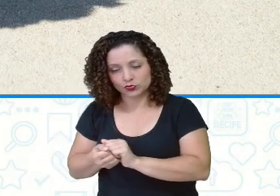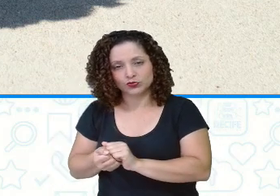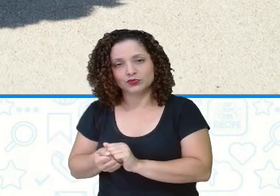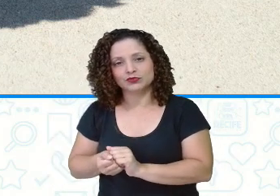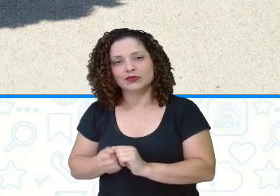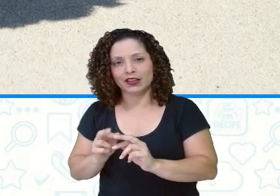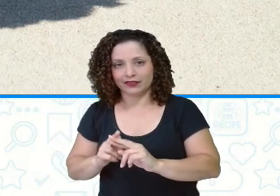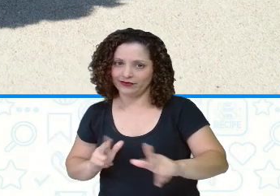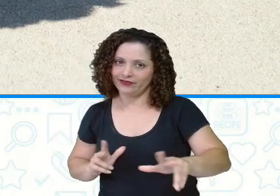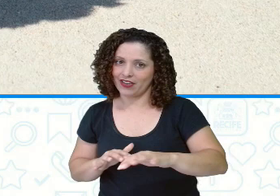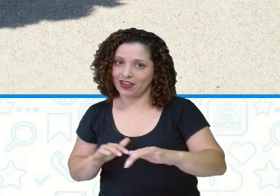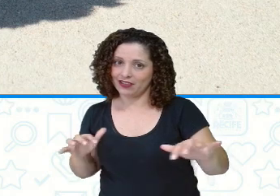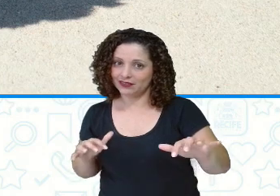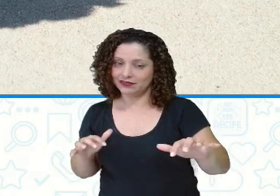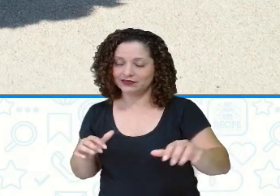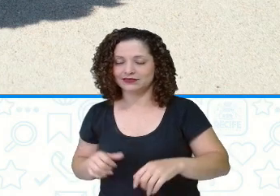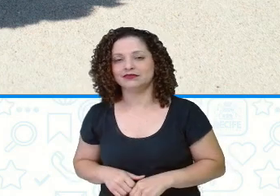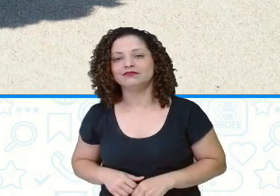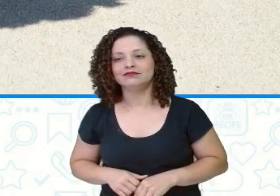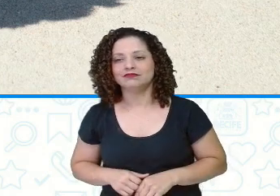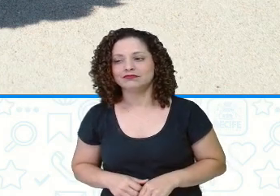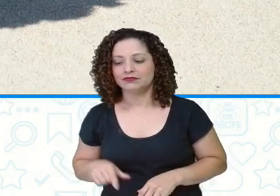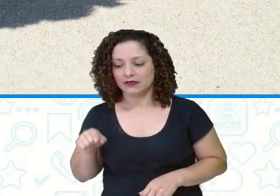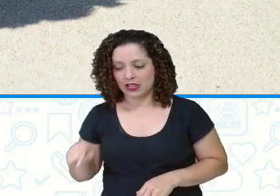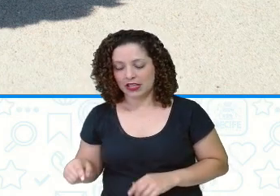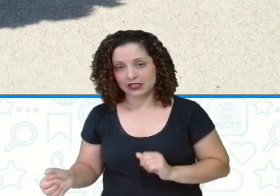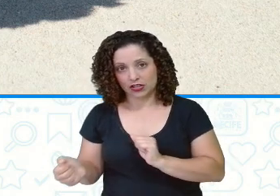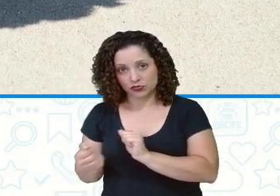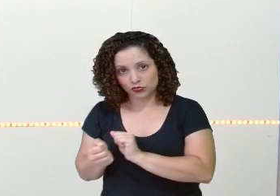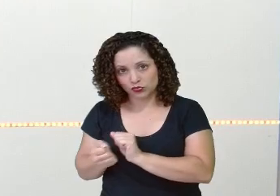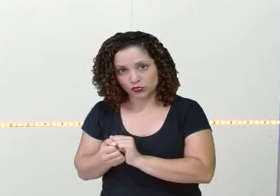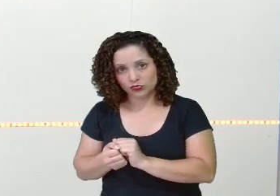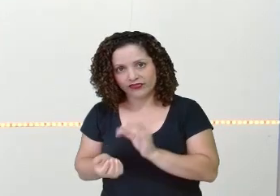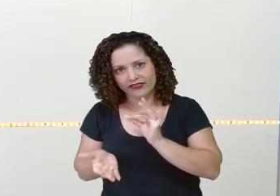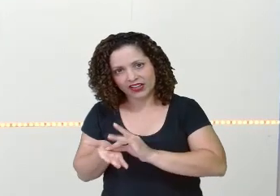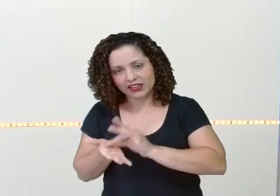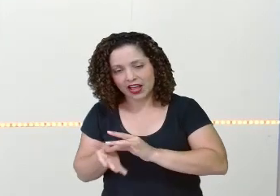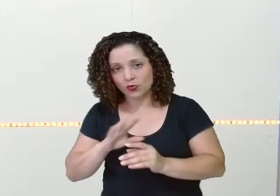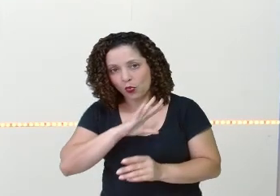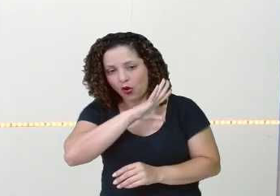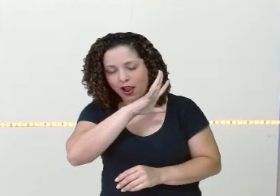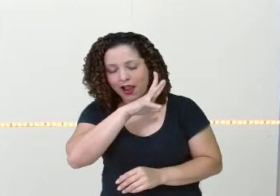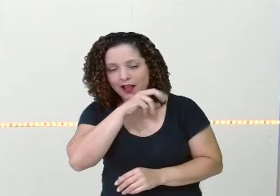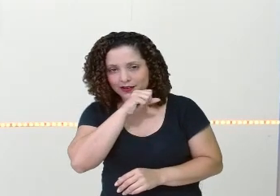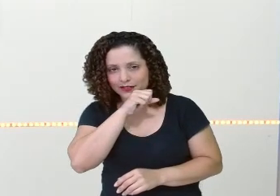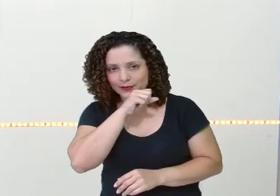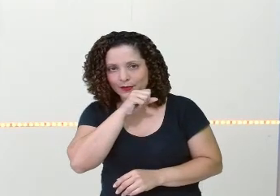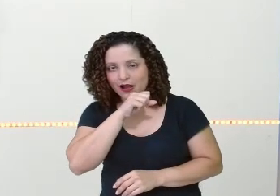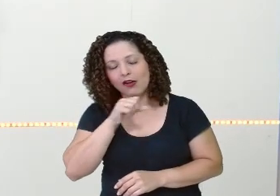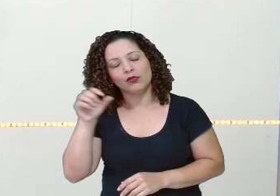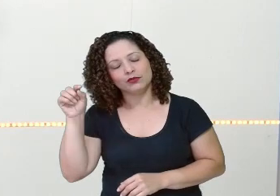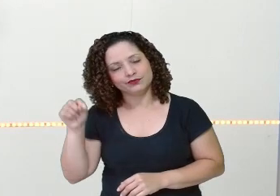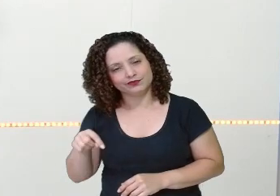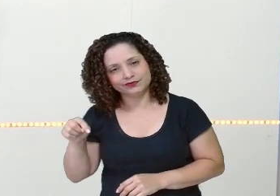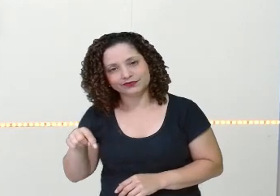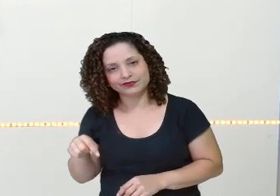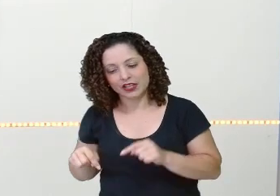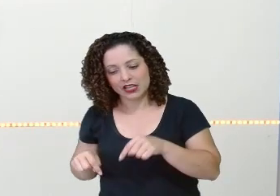certo? Então, a diferença é que essa imagem que está junto da gente, no caso, um animalzinho, ao vivo, se ele estivesse aqui, ele